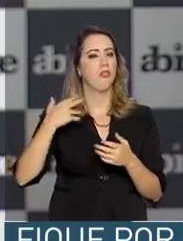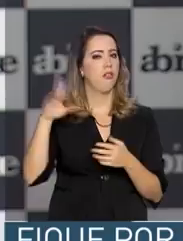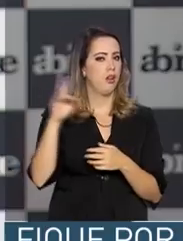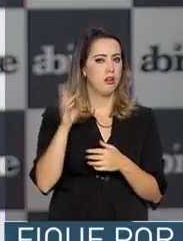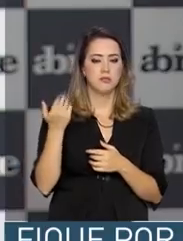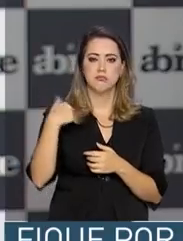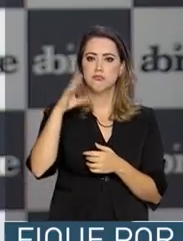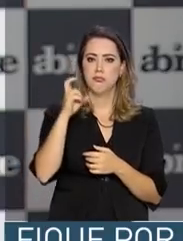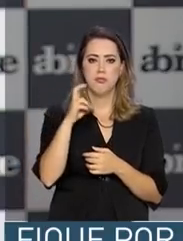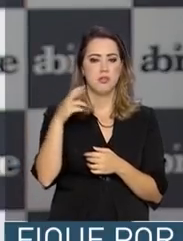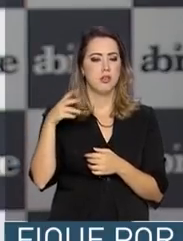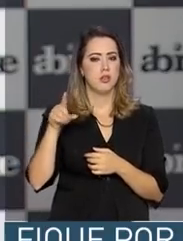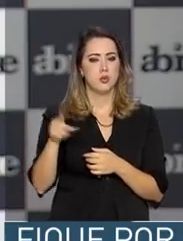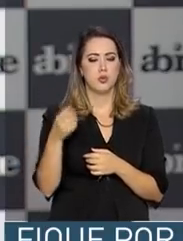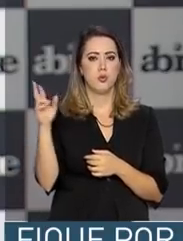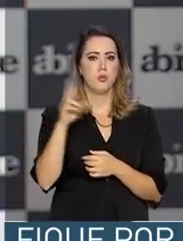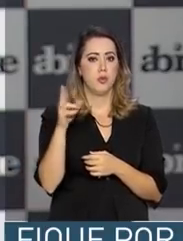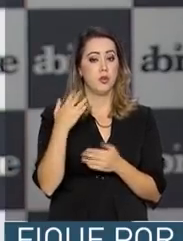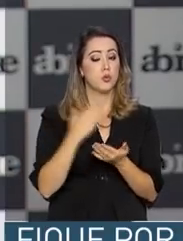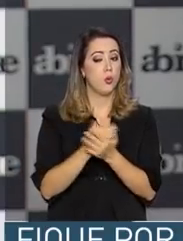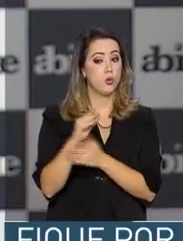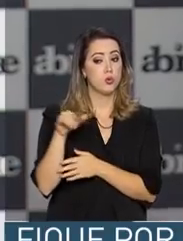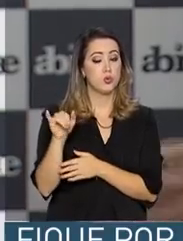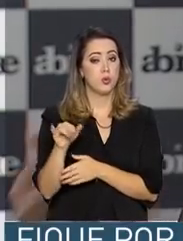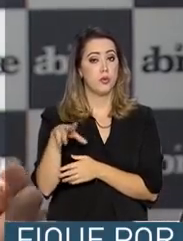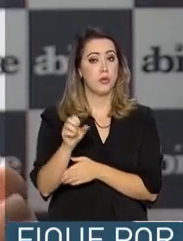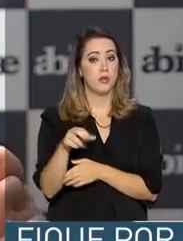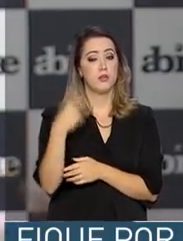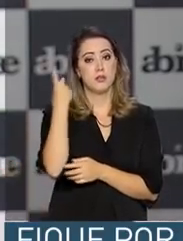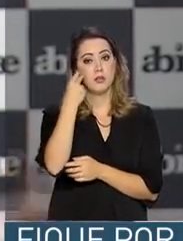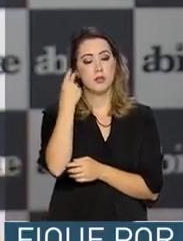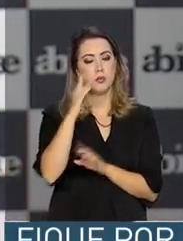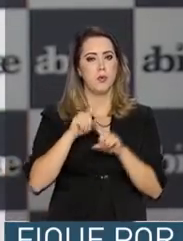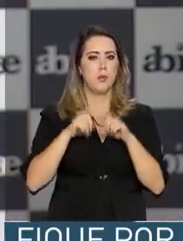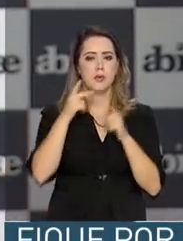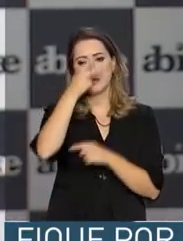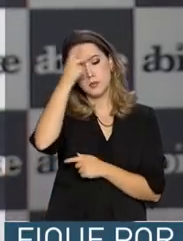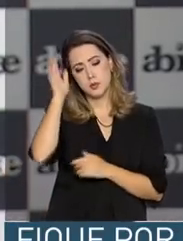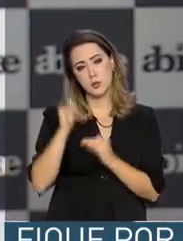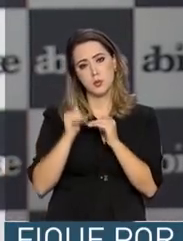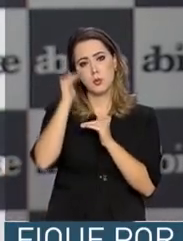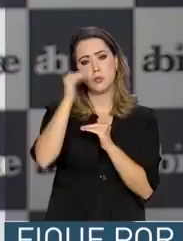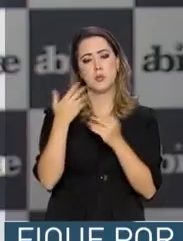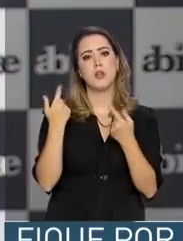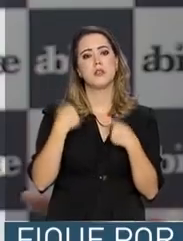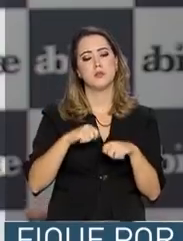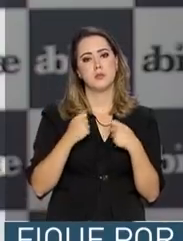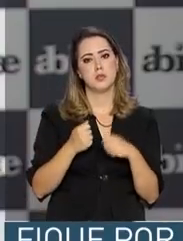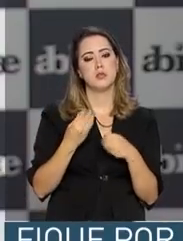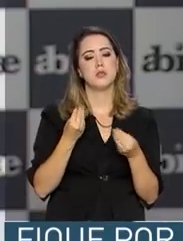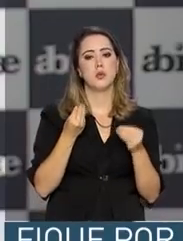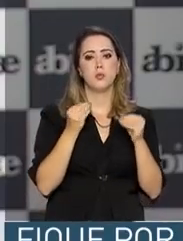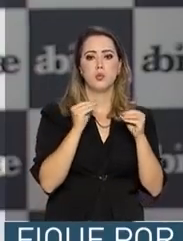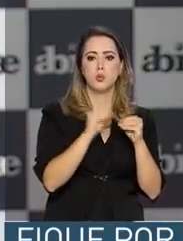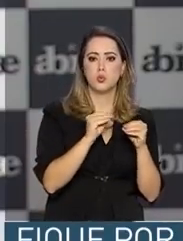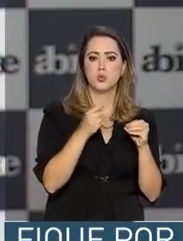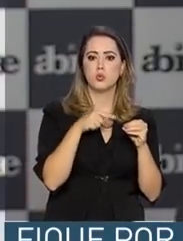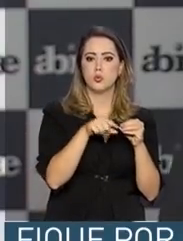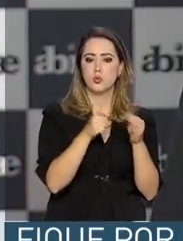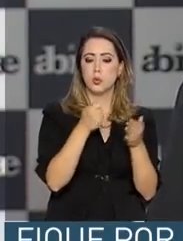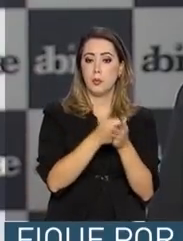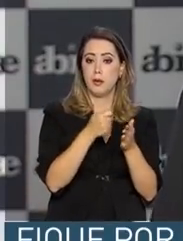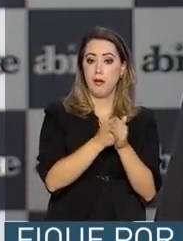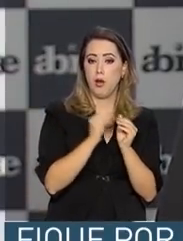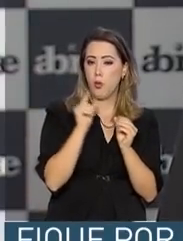né, continua no sistema previdenciário atual. Os que ganham mais vão ter que fazer uma previdência complementar, ou seja, uma pequena